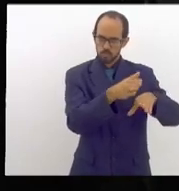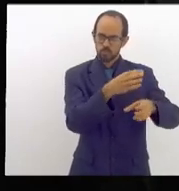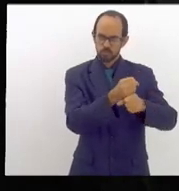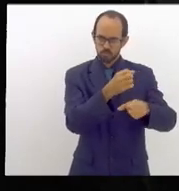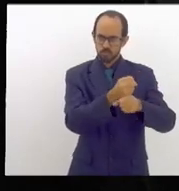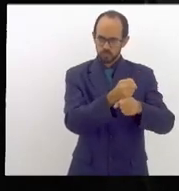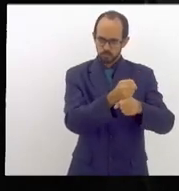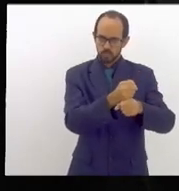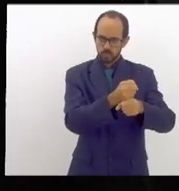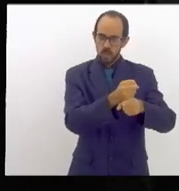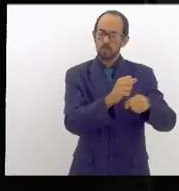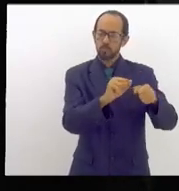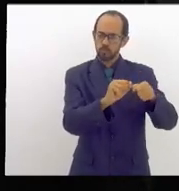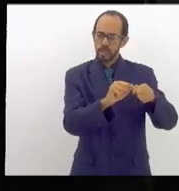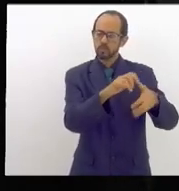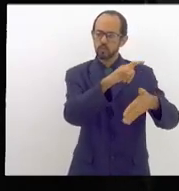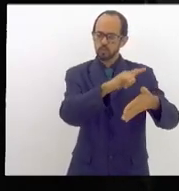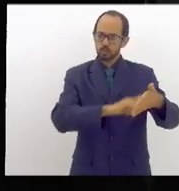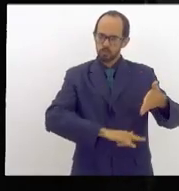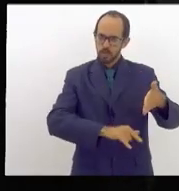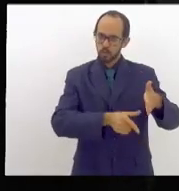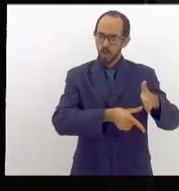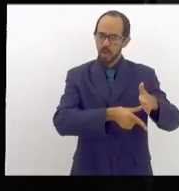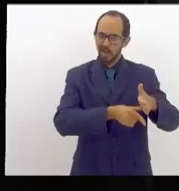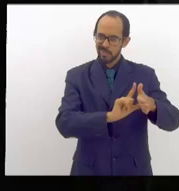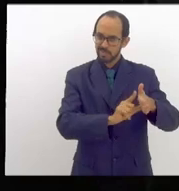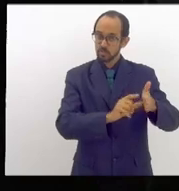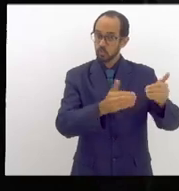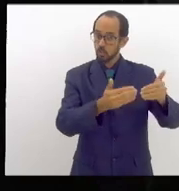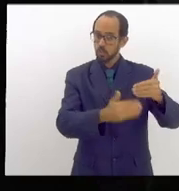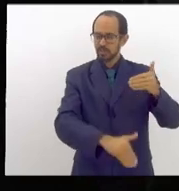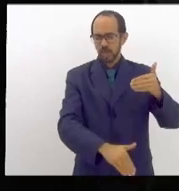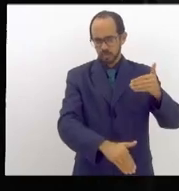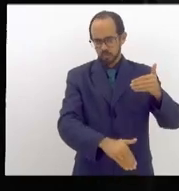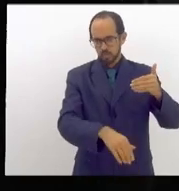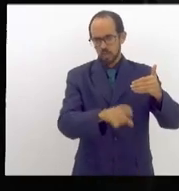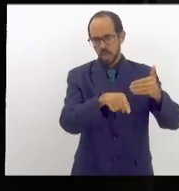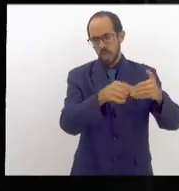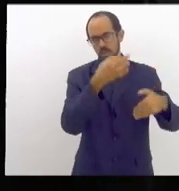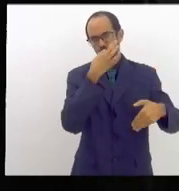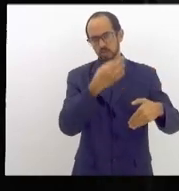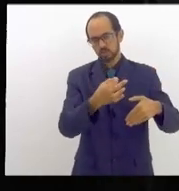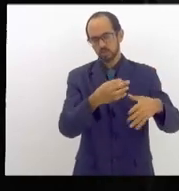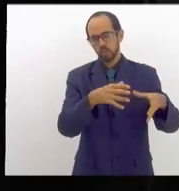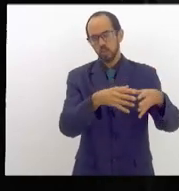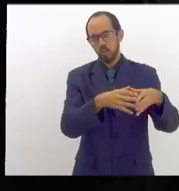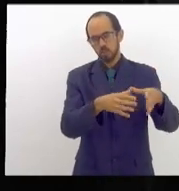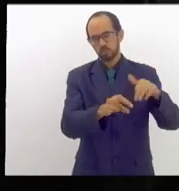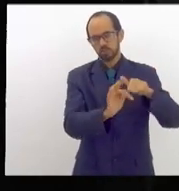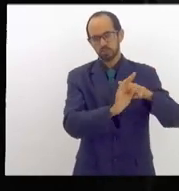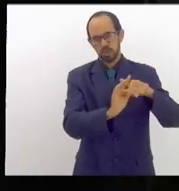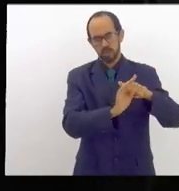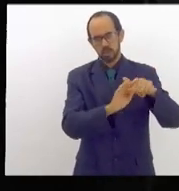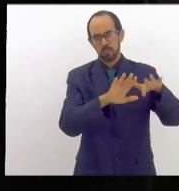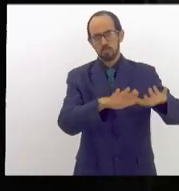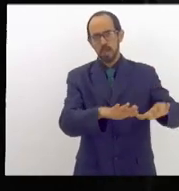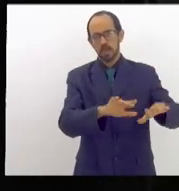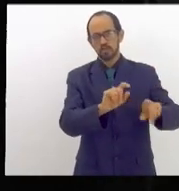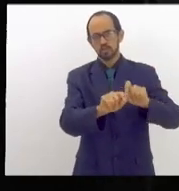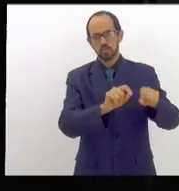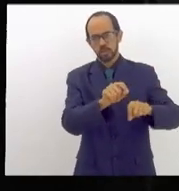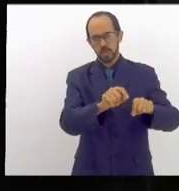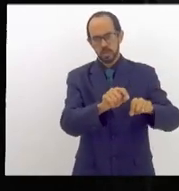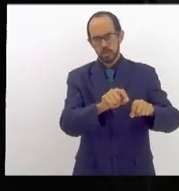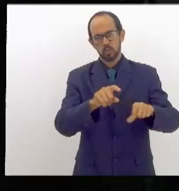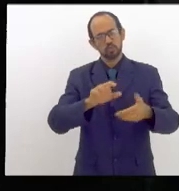emitiu é parecer prévio contrário foi a recomendação do administrativo porém os conselhos